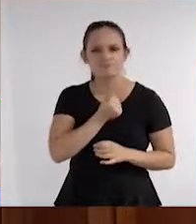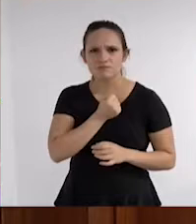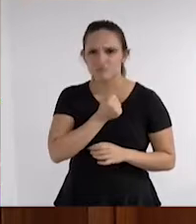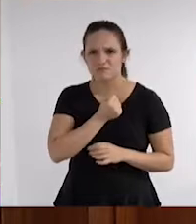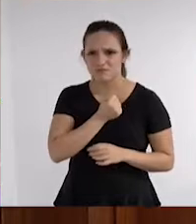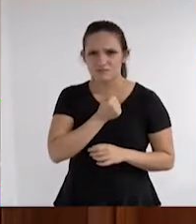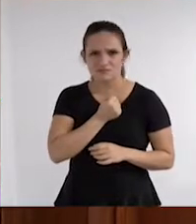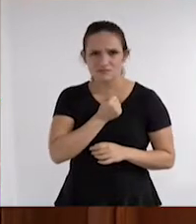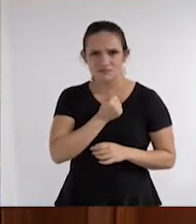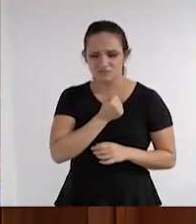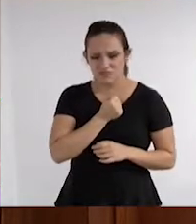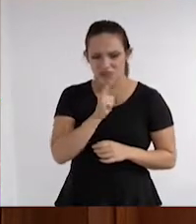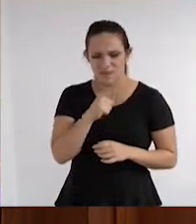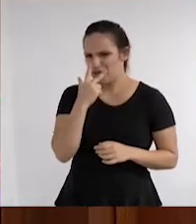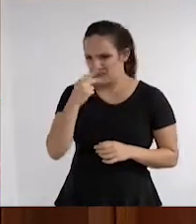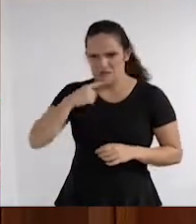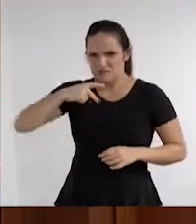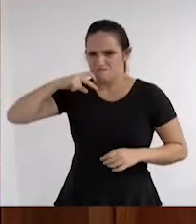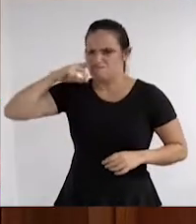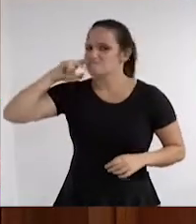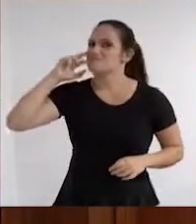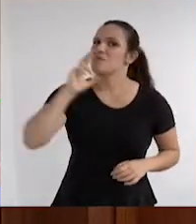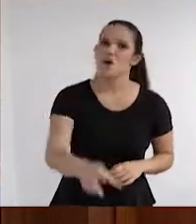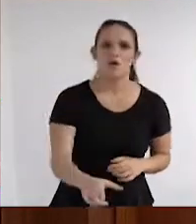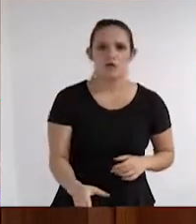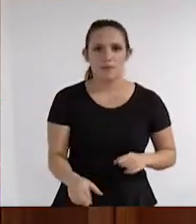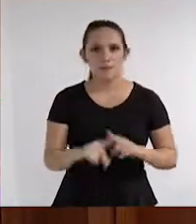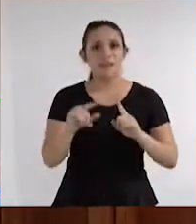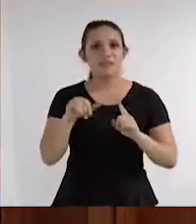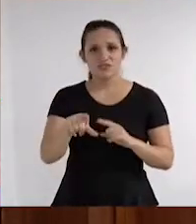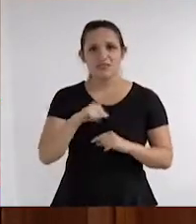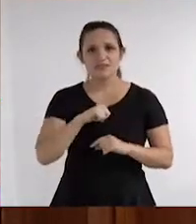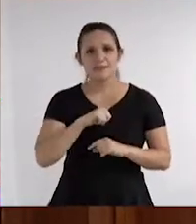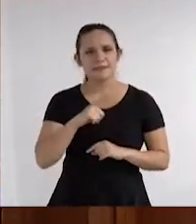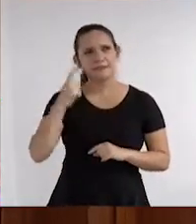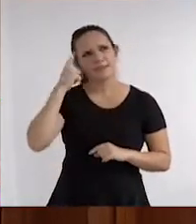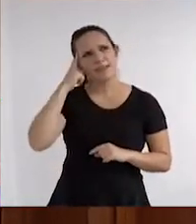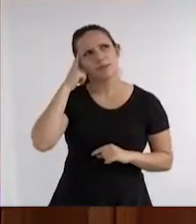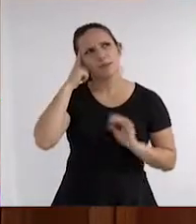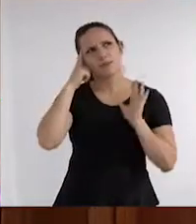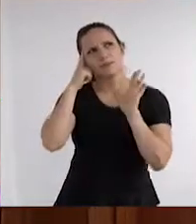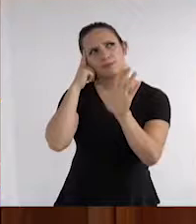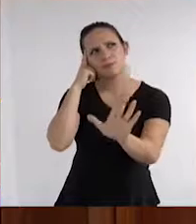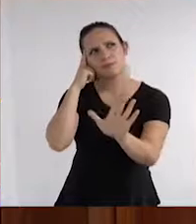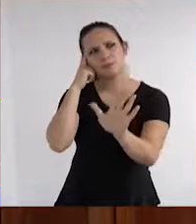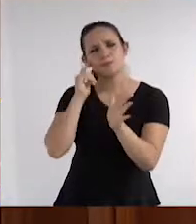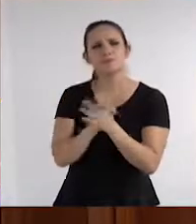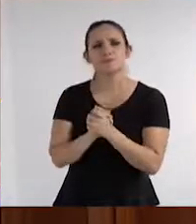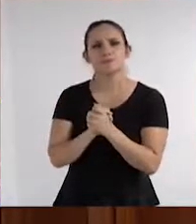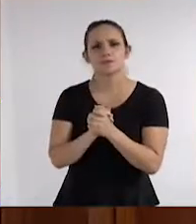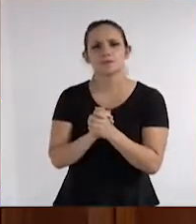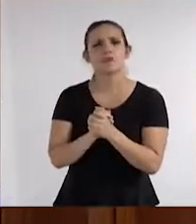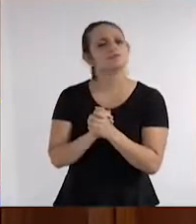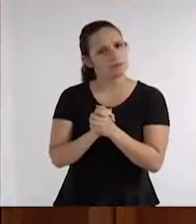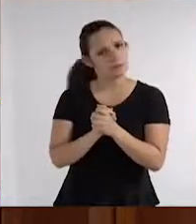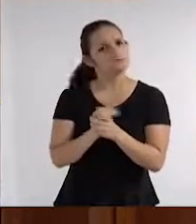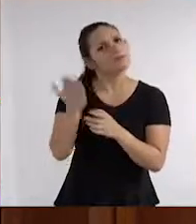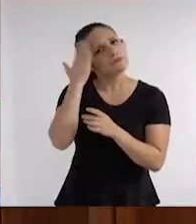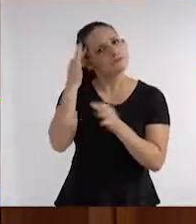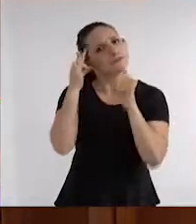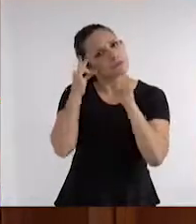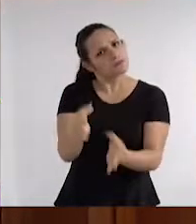conseguem responder. Aqueles que não têm o ódio no coração param para pensar, e geralmente quando param para pensar, firmam a